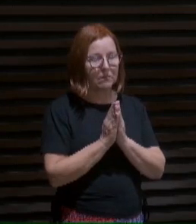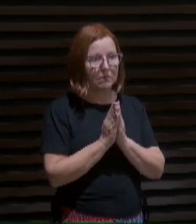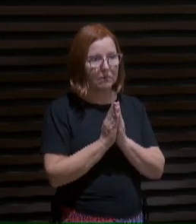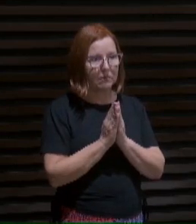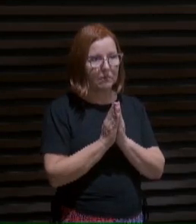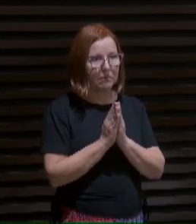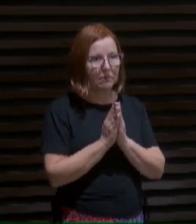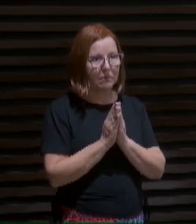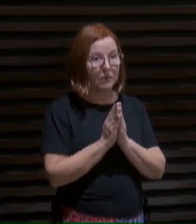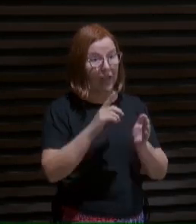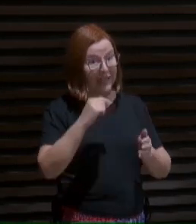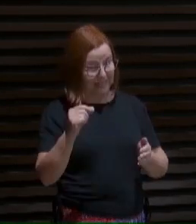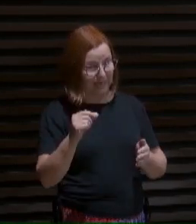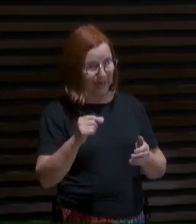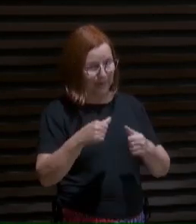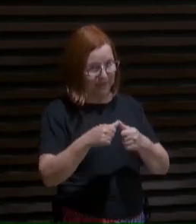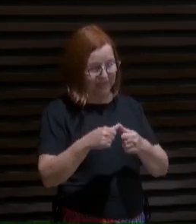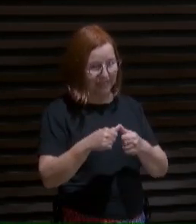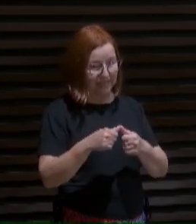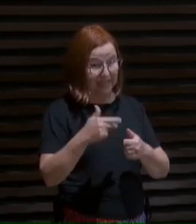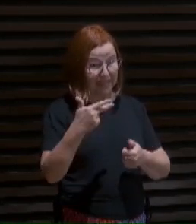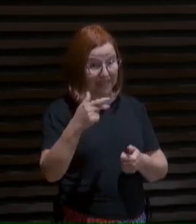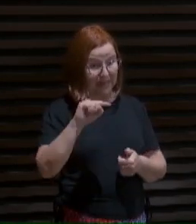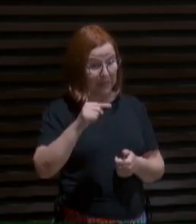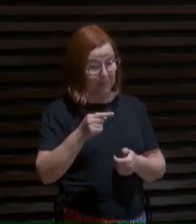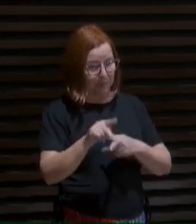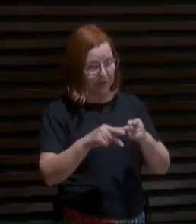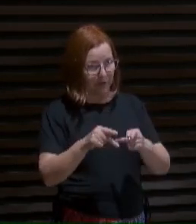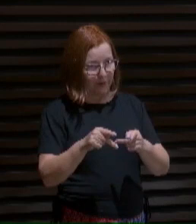Saíram aqueles 3.000, entraram mais 3.000.